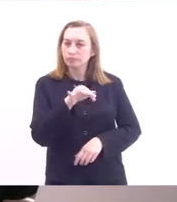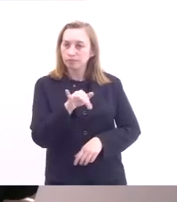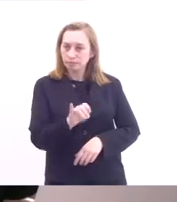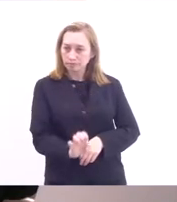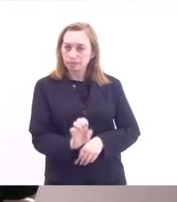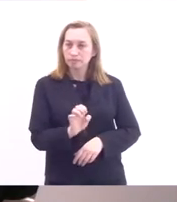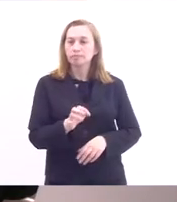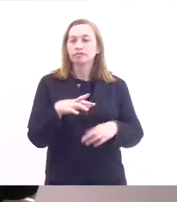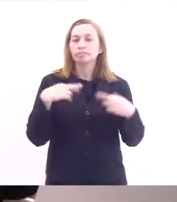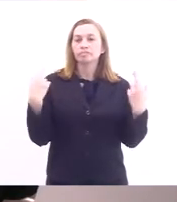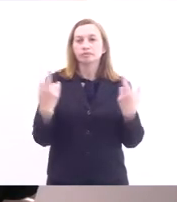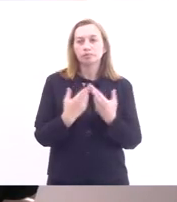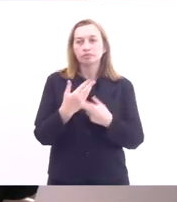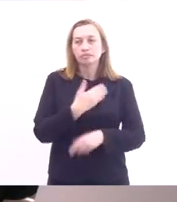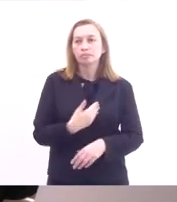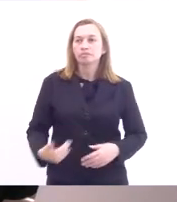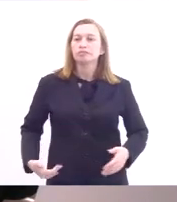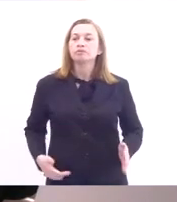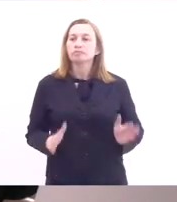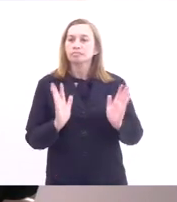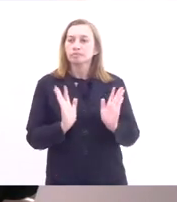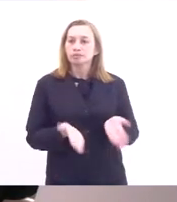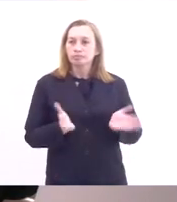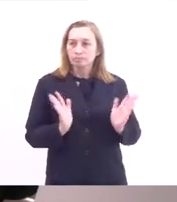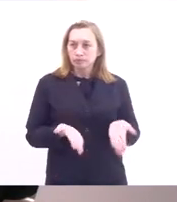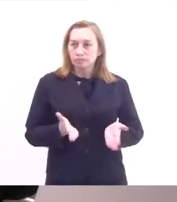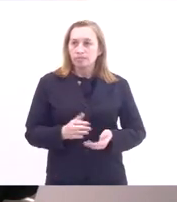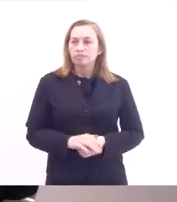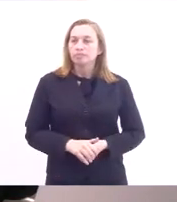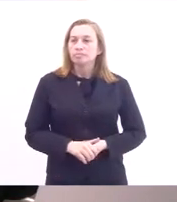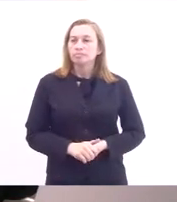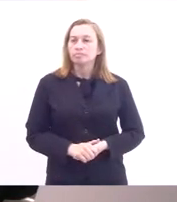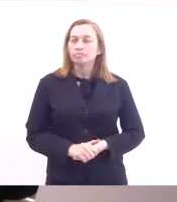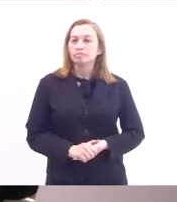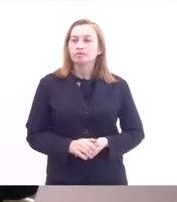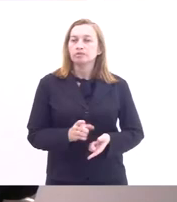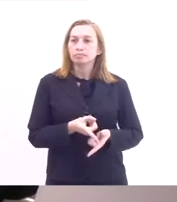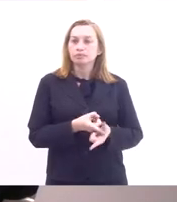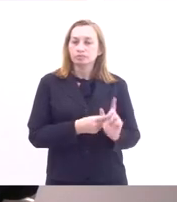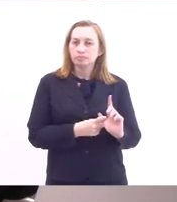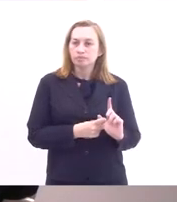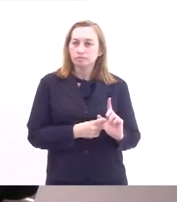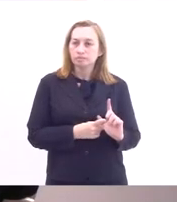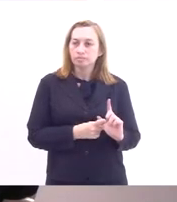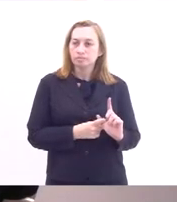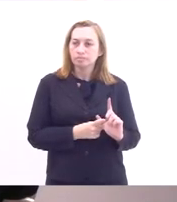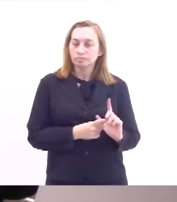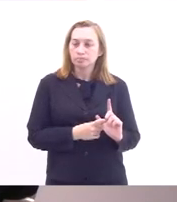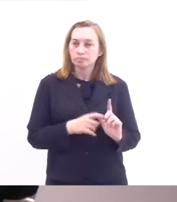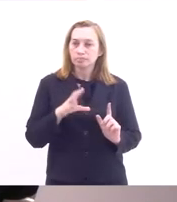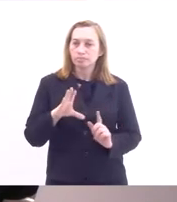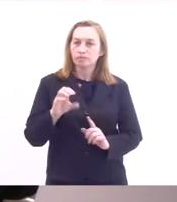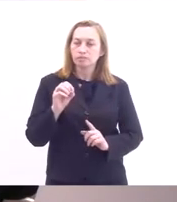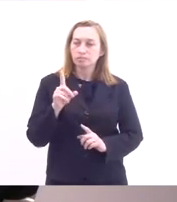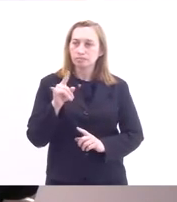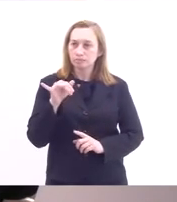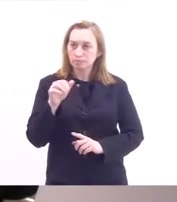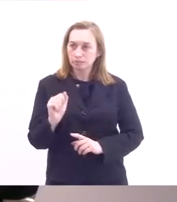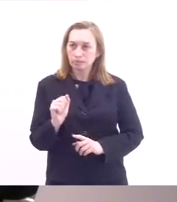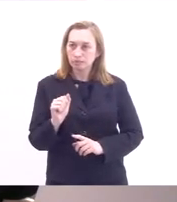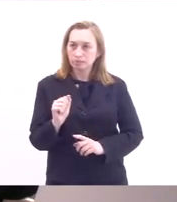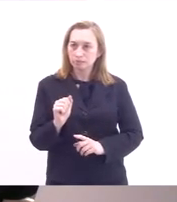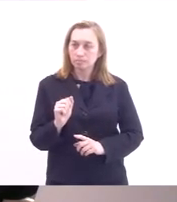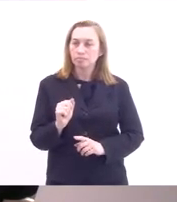na audiência pública de hoje, sobre a dívida consolidada líquida, uma coisa que